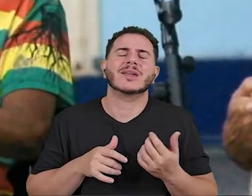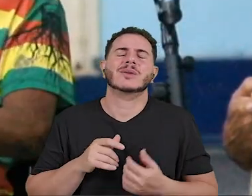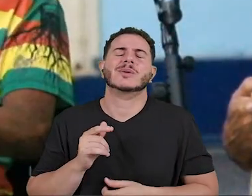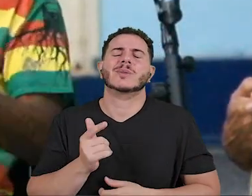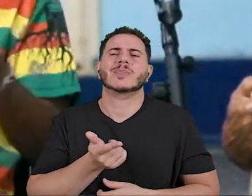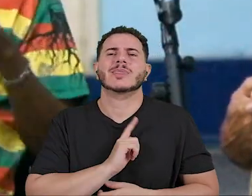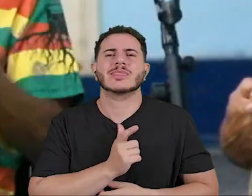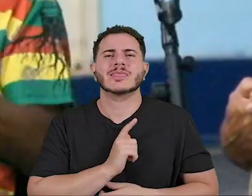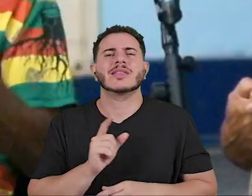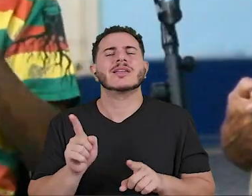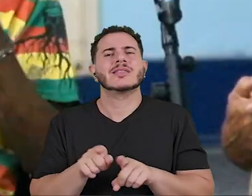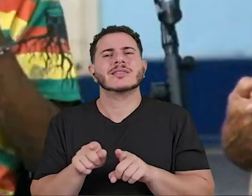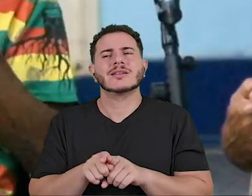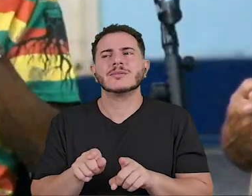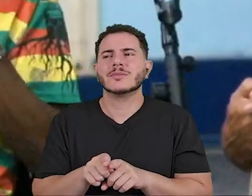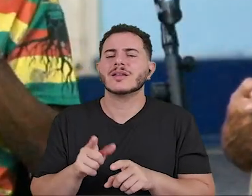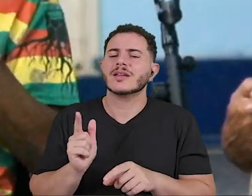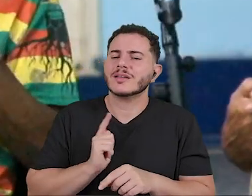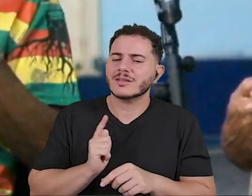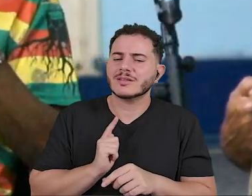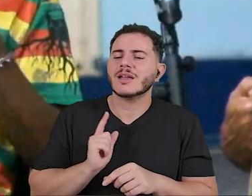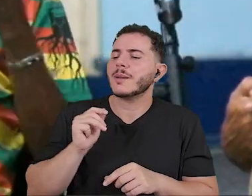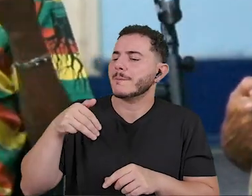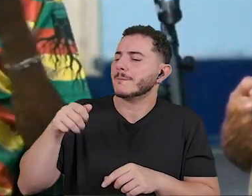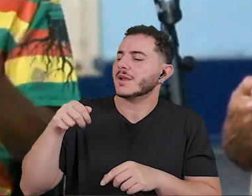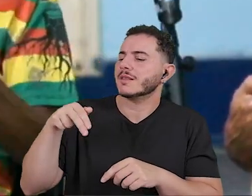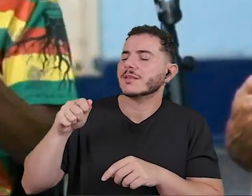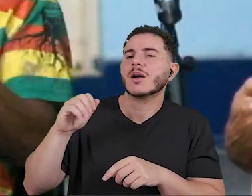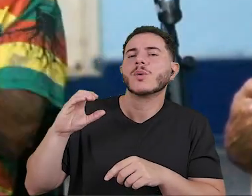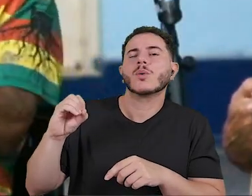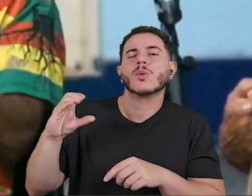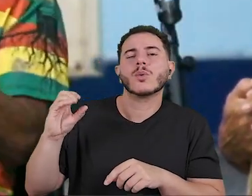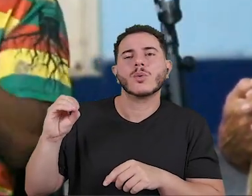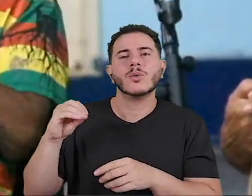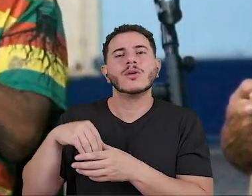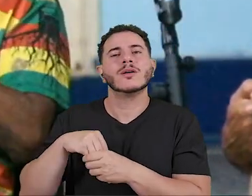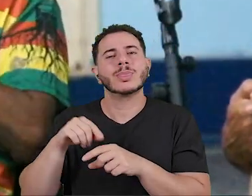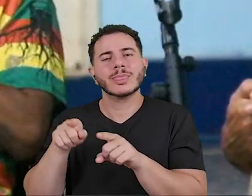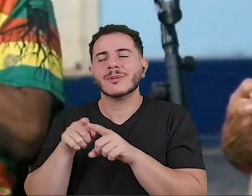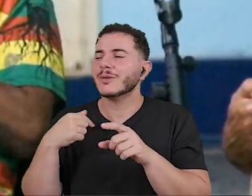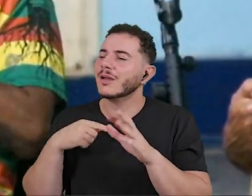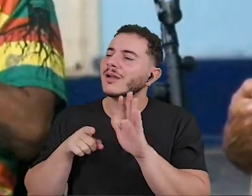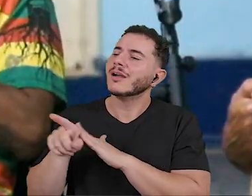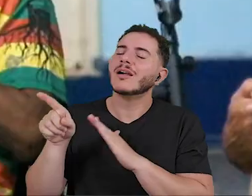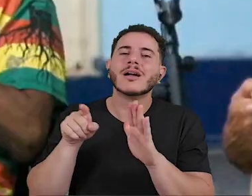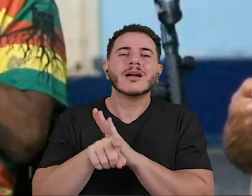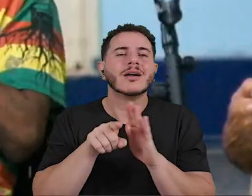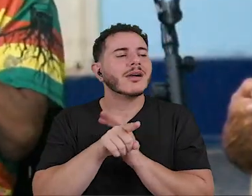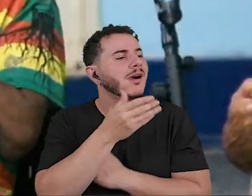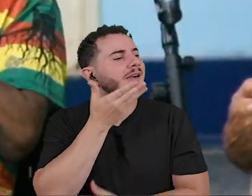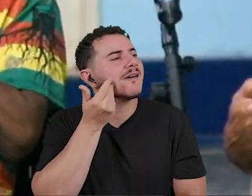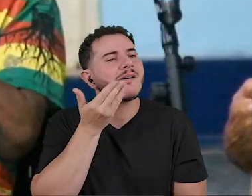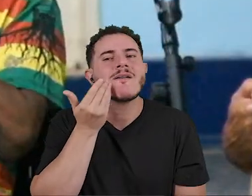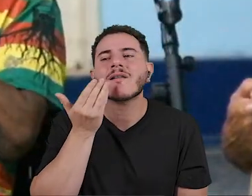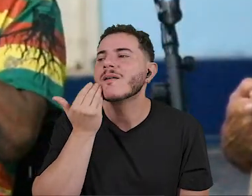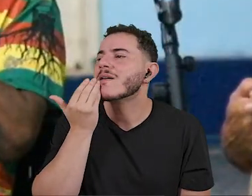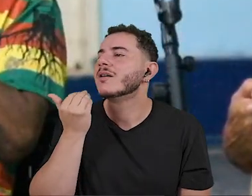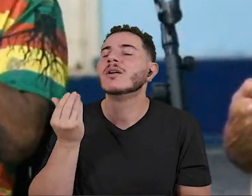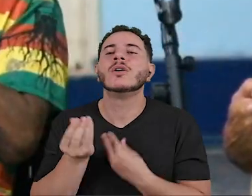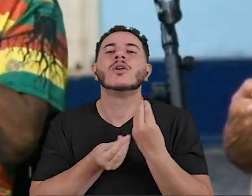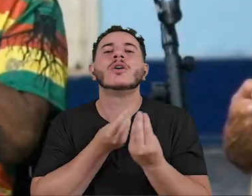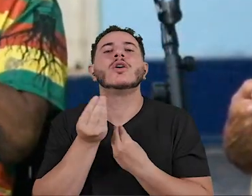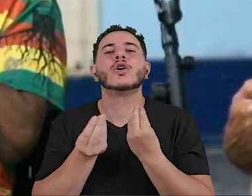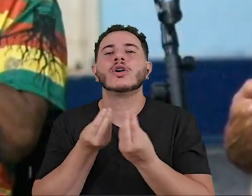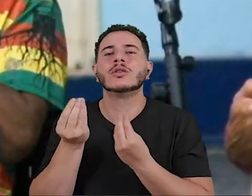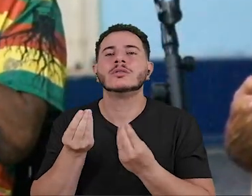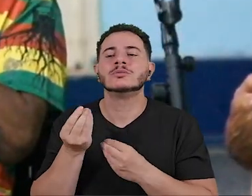E perguntava para ele se aqueles o que ele cantava, ele escrevia ou vinha da